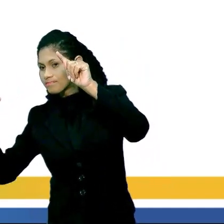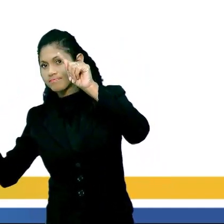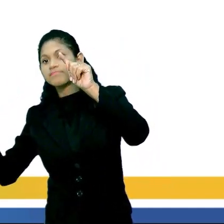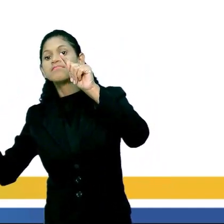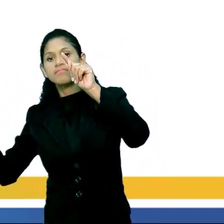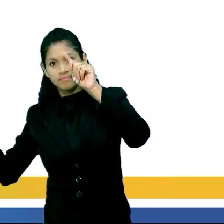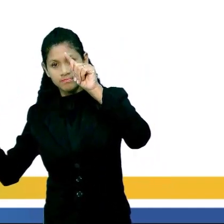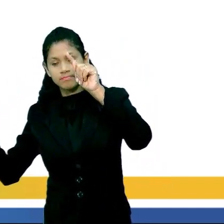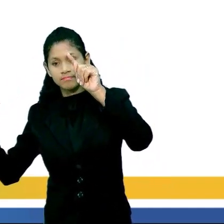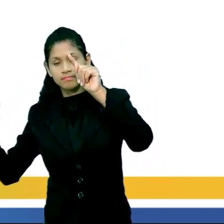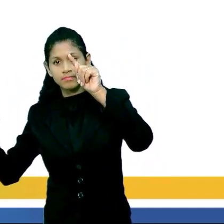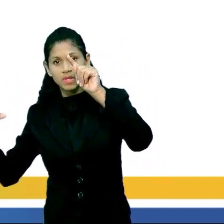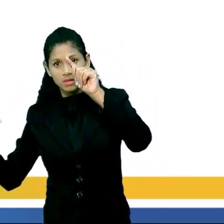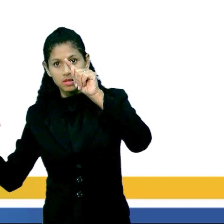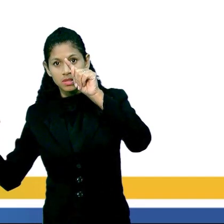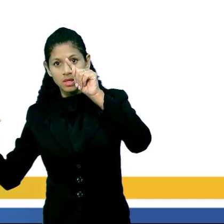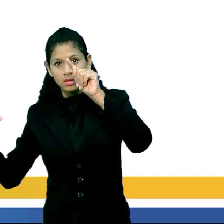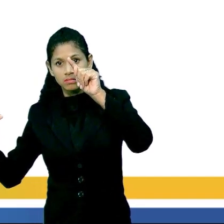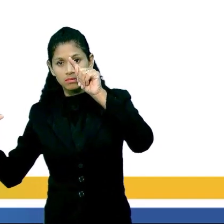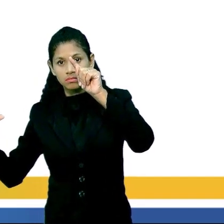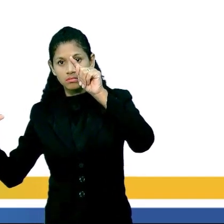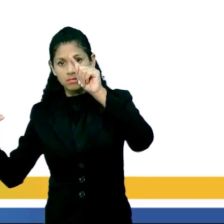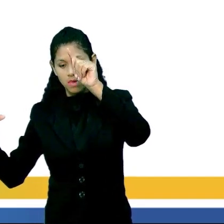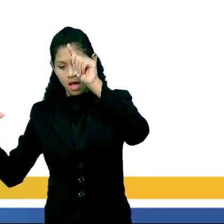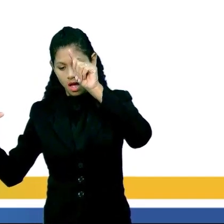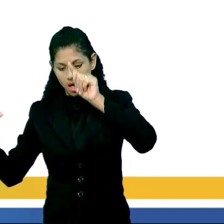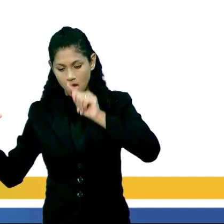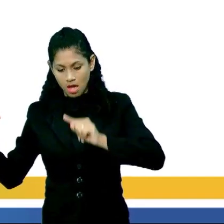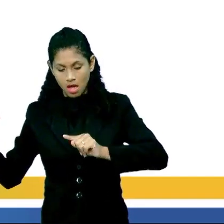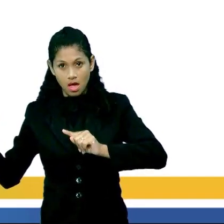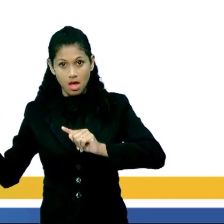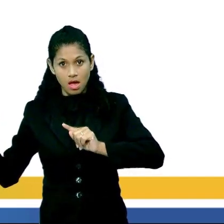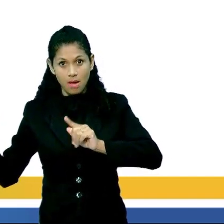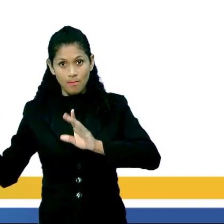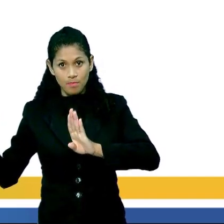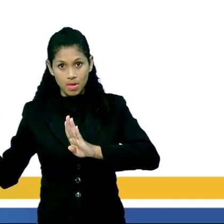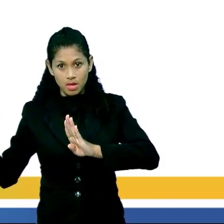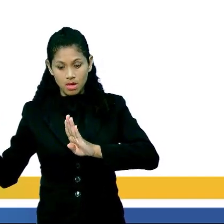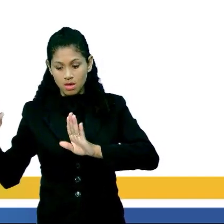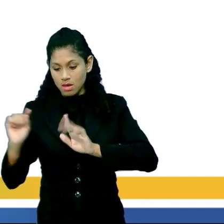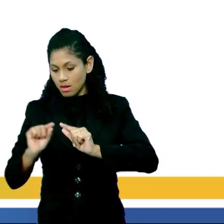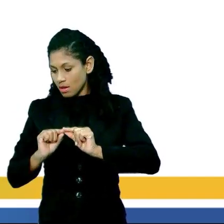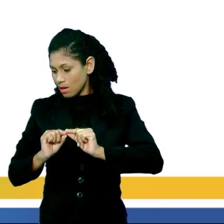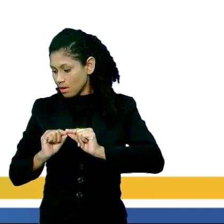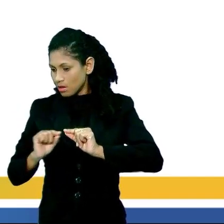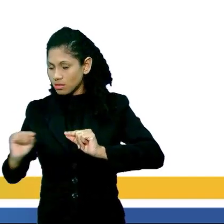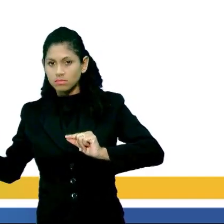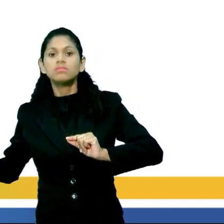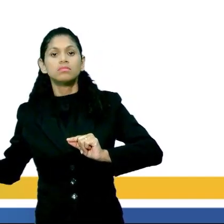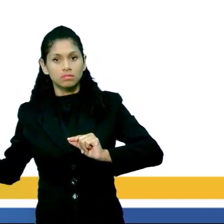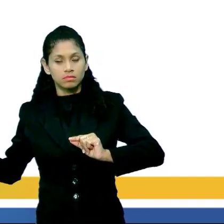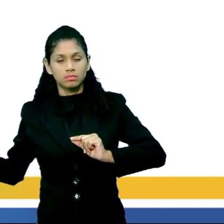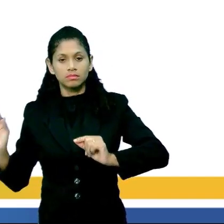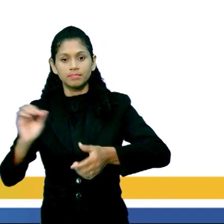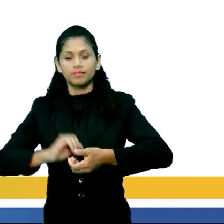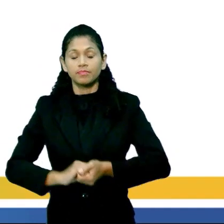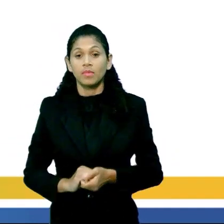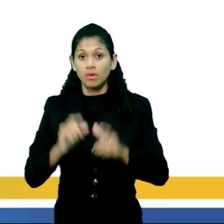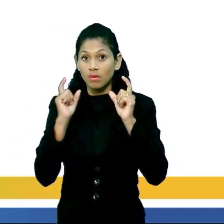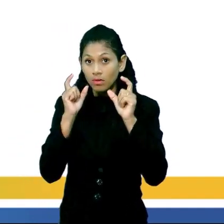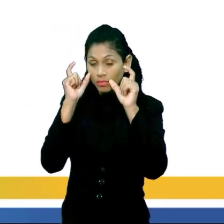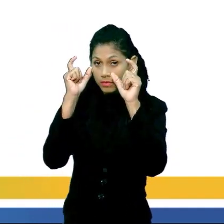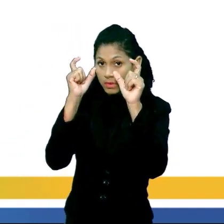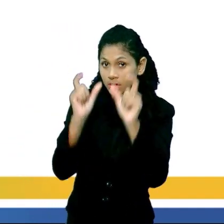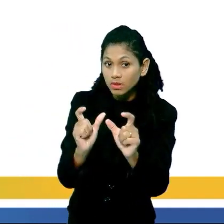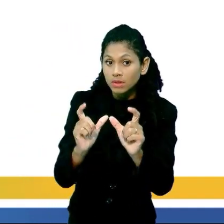E, que é o que a gente vai trabalhar, tá? Agora, quando vocês observam, nesse triângulo retângulo,